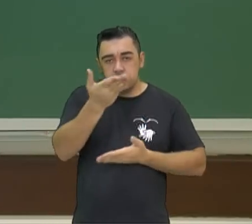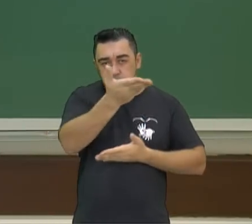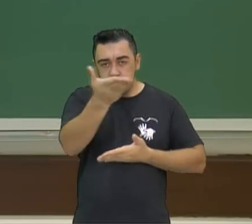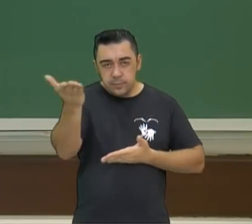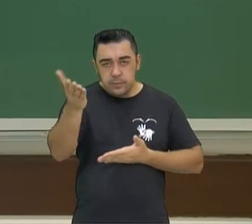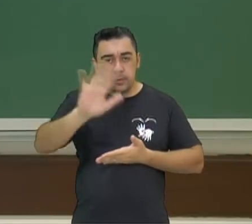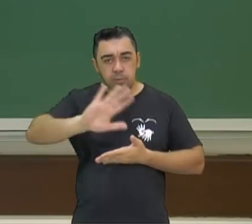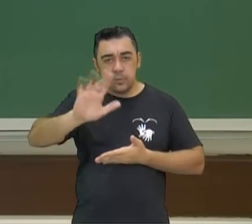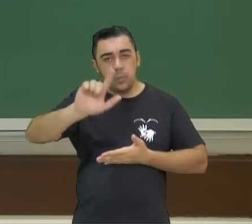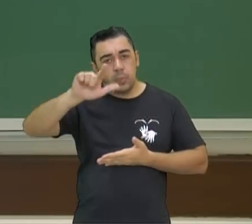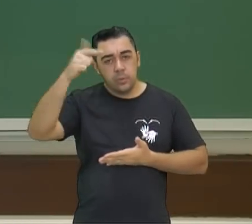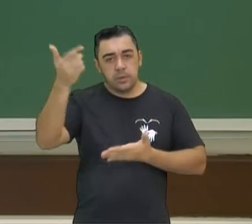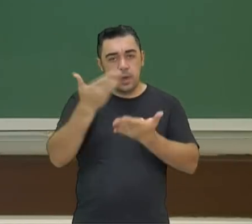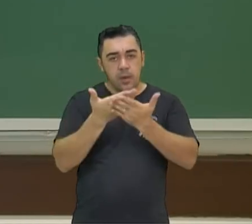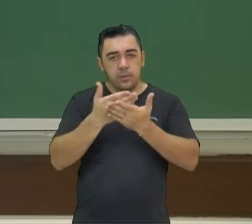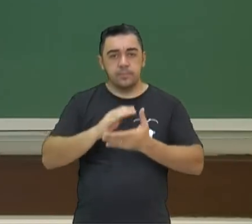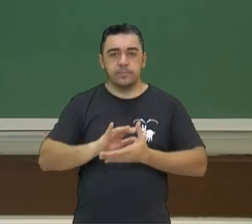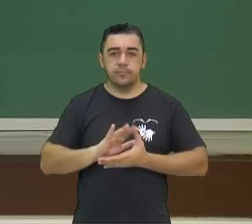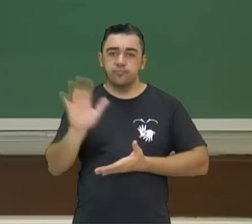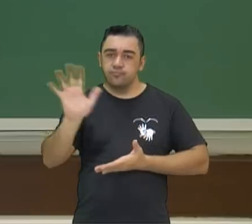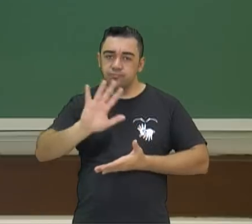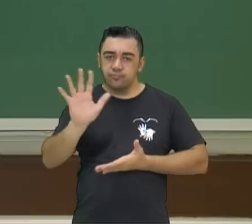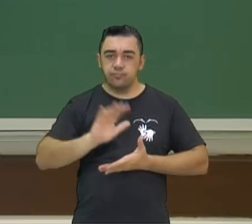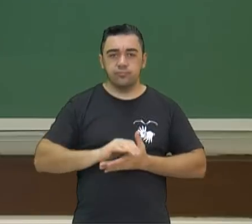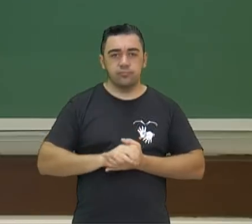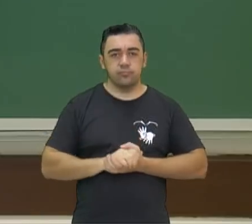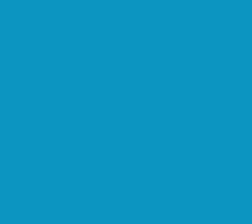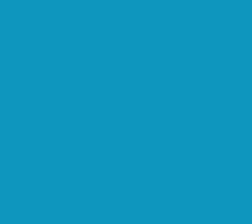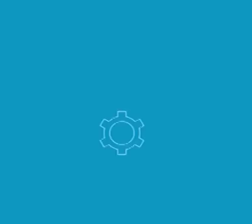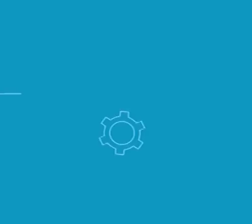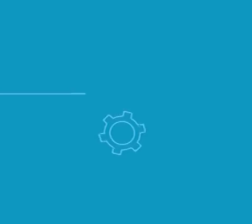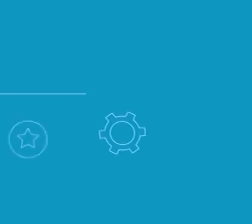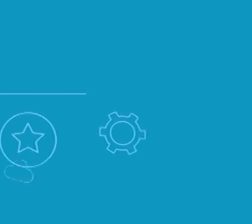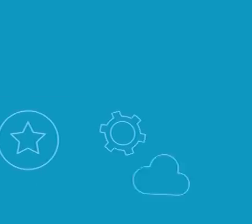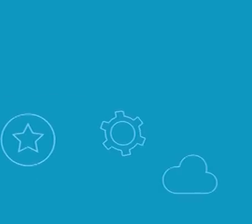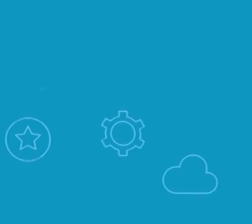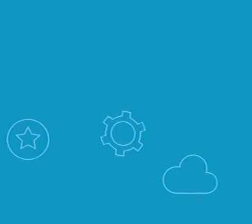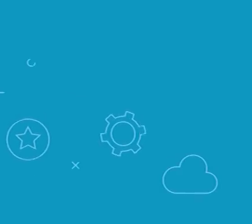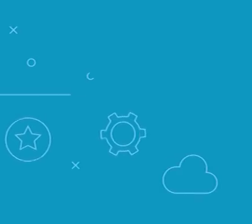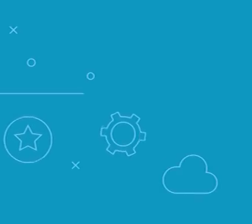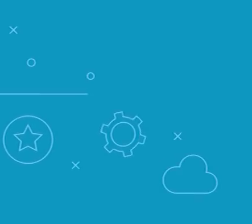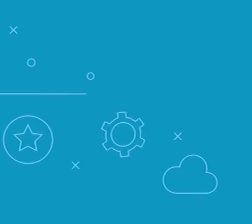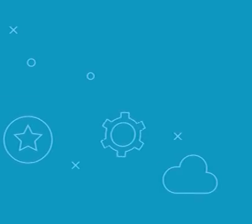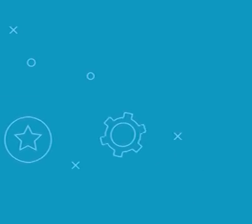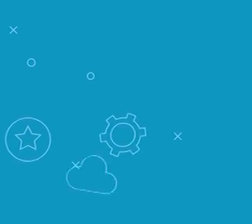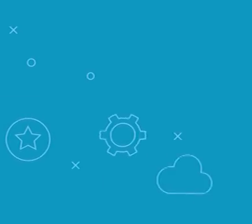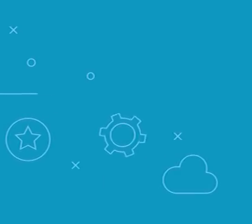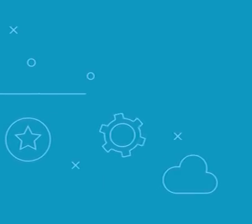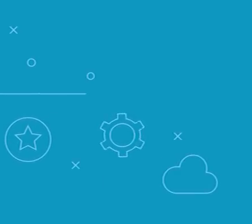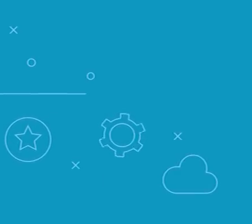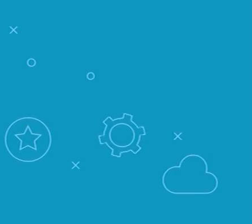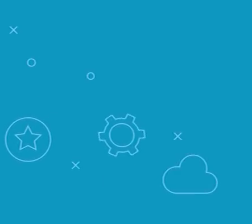vocês e até uma outra oportunidade. Tchau, tchau!